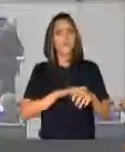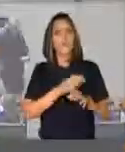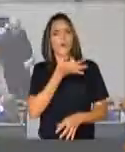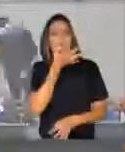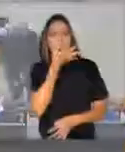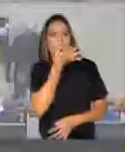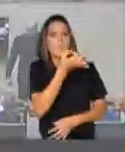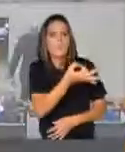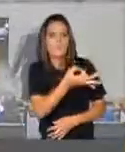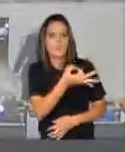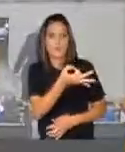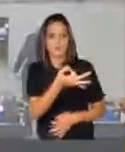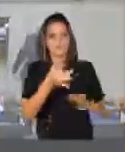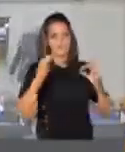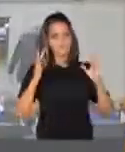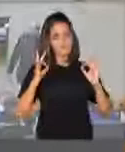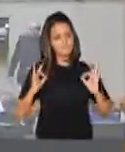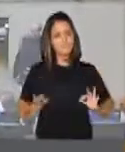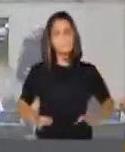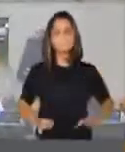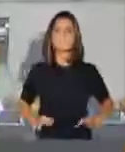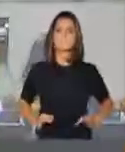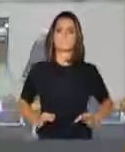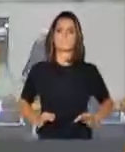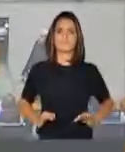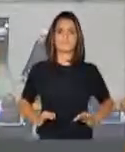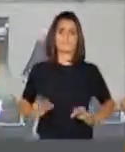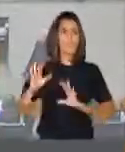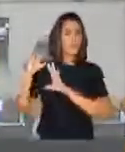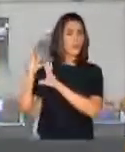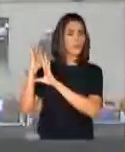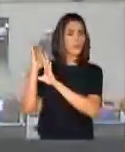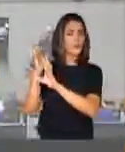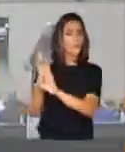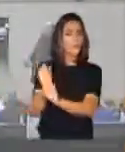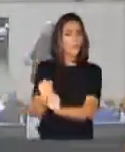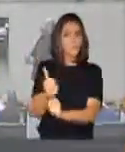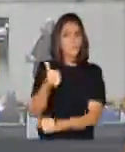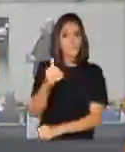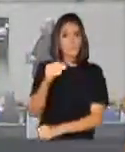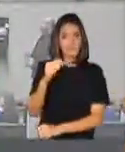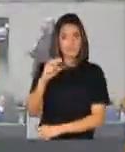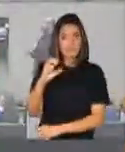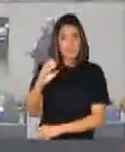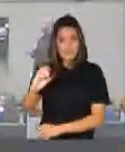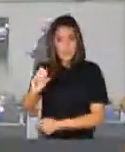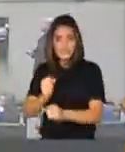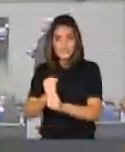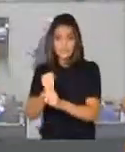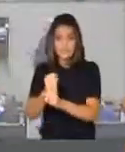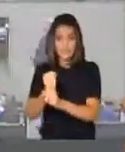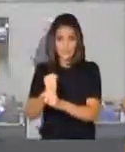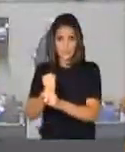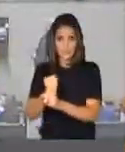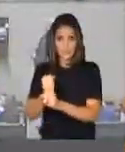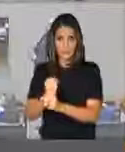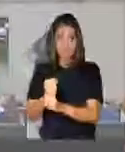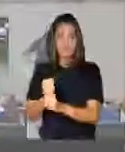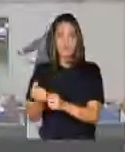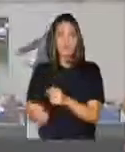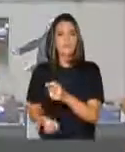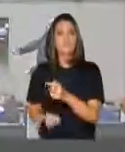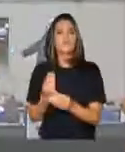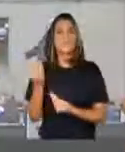posição que vem desde a sua fundação há quase uma década e meia do combate a qualquer forma